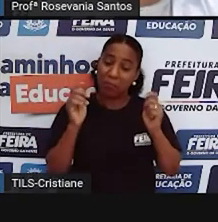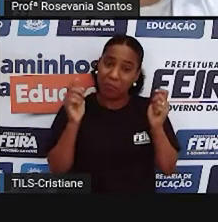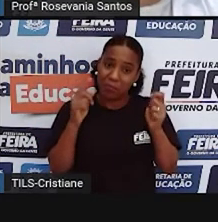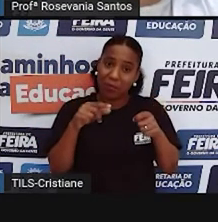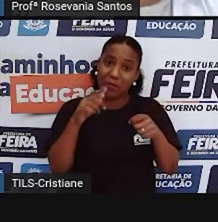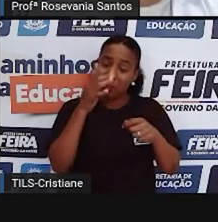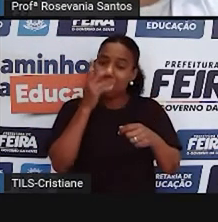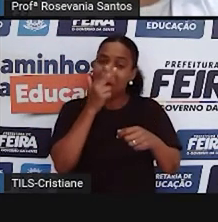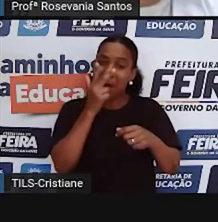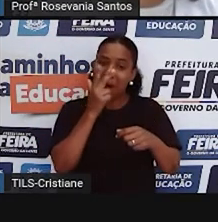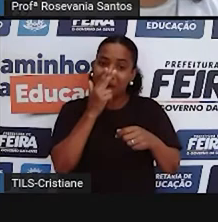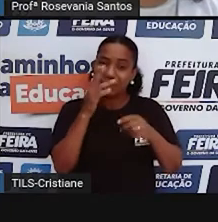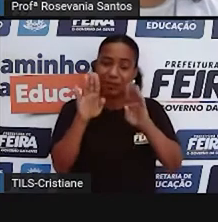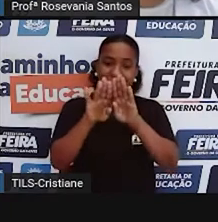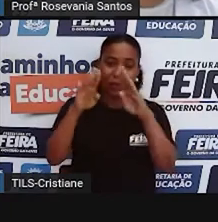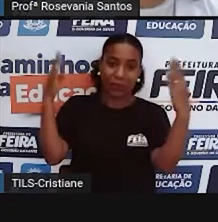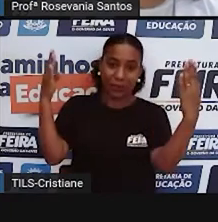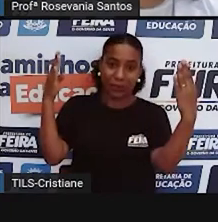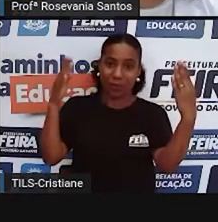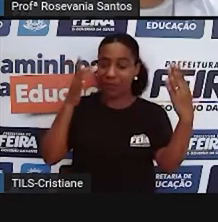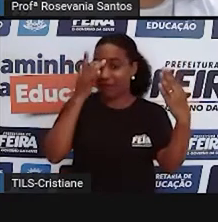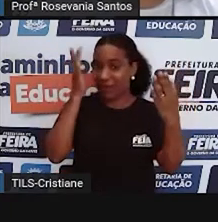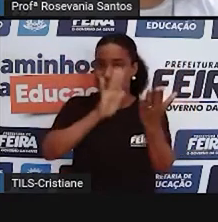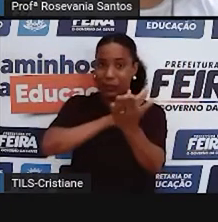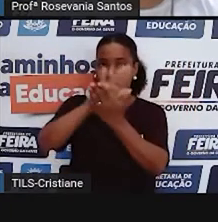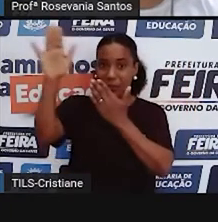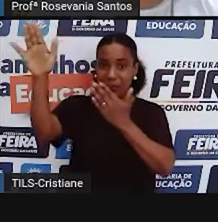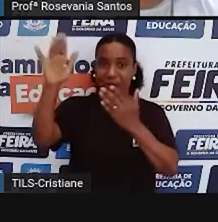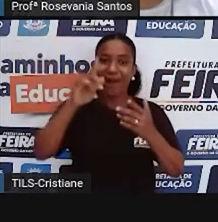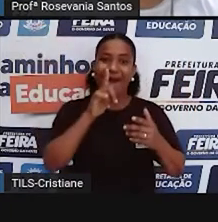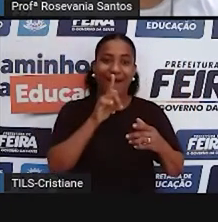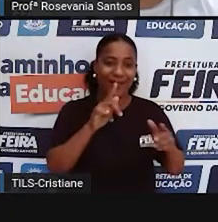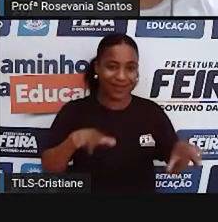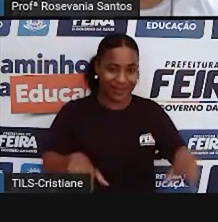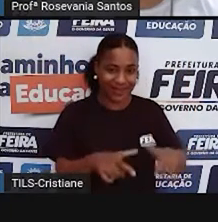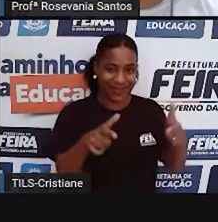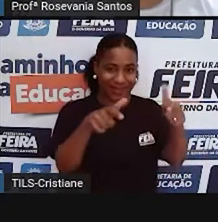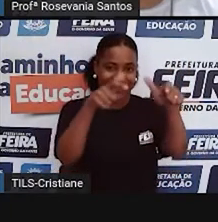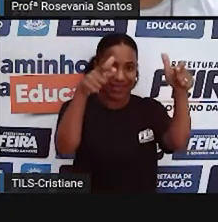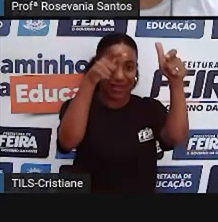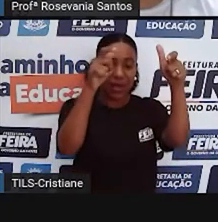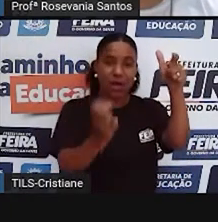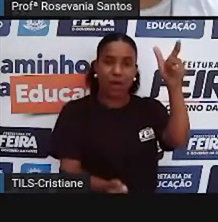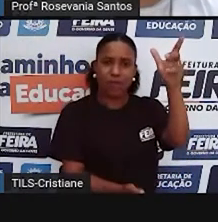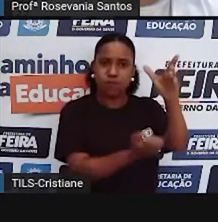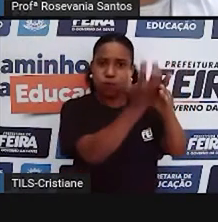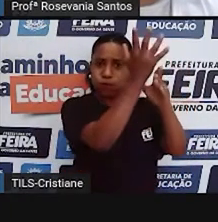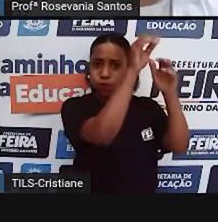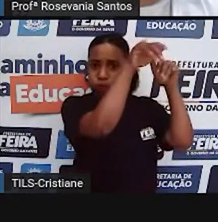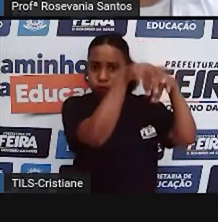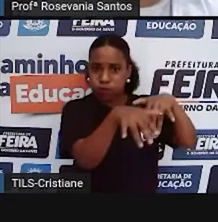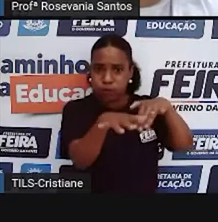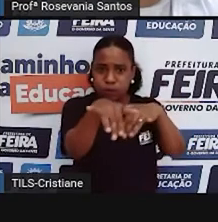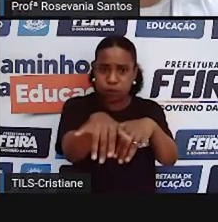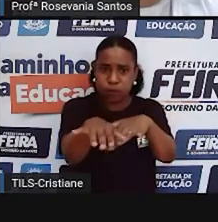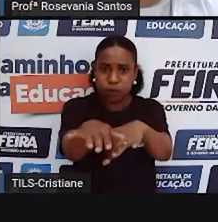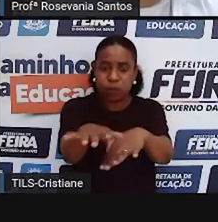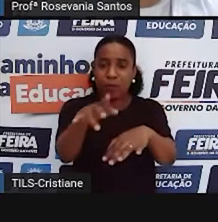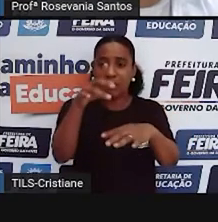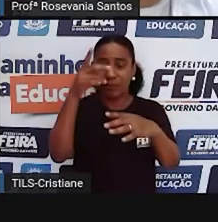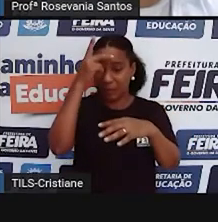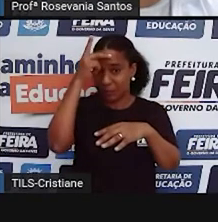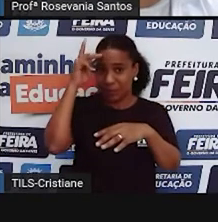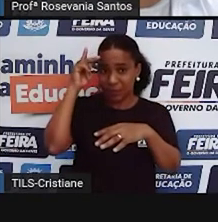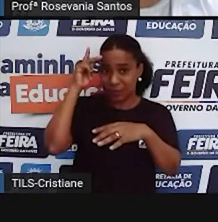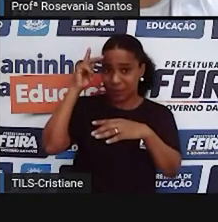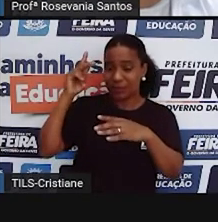vulcânicas. Mas todo o processo do tráfego da cidade, ó, vocês estão vendo as pessoas aí em cima, o tráfego da cidade é todo